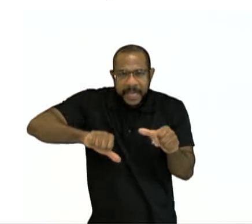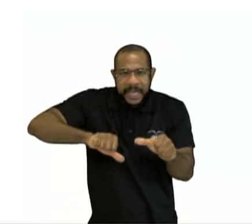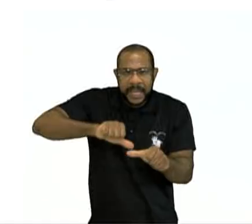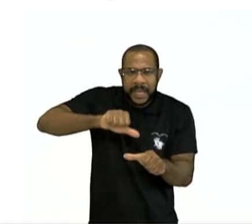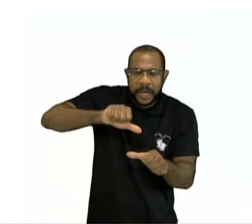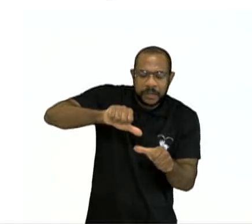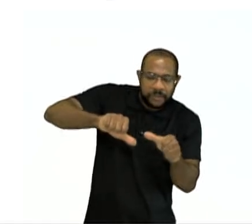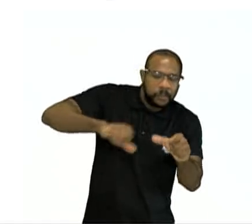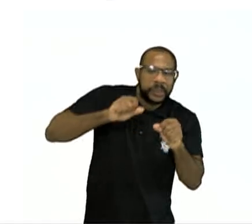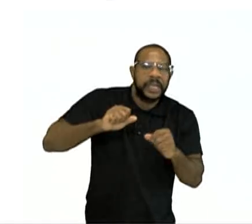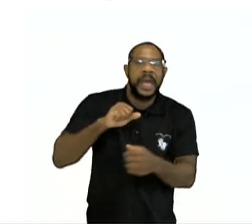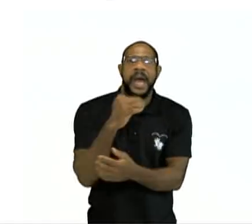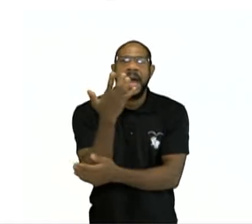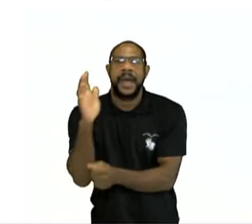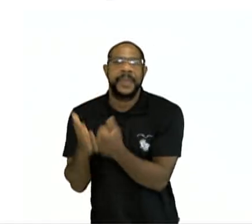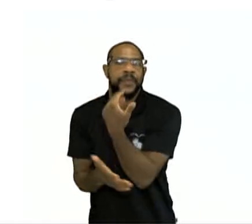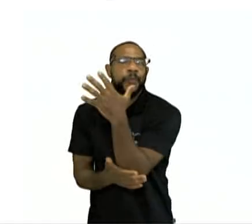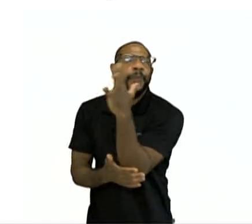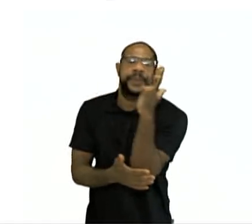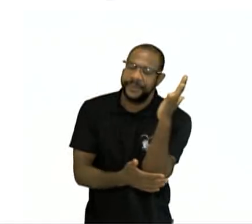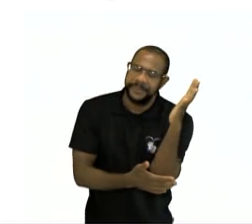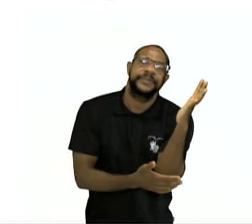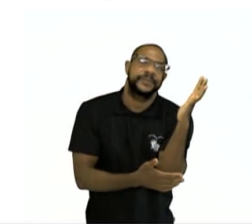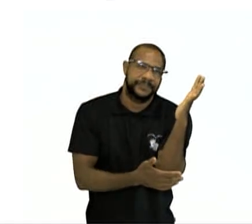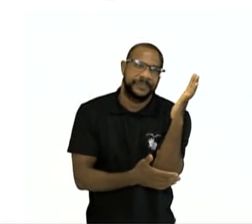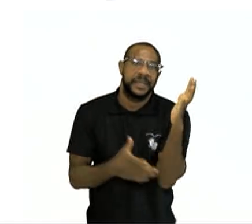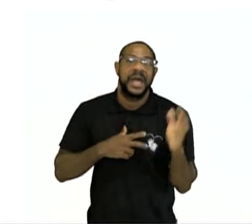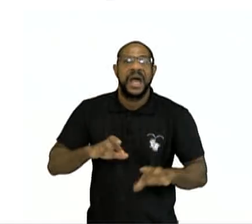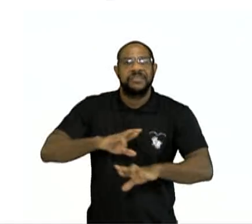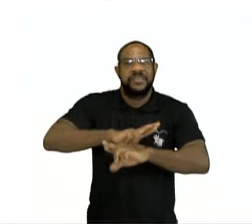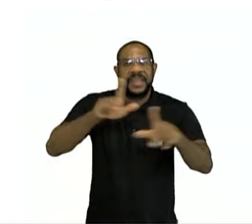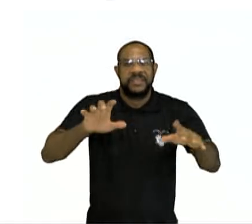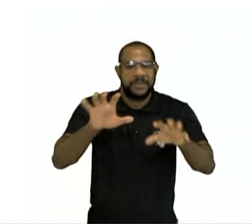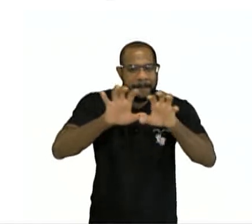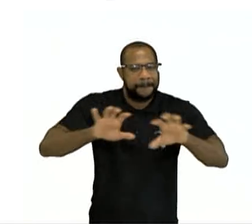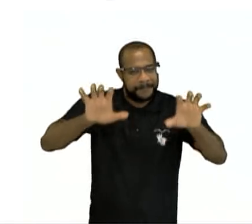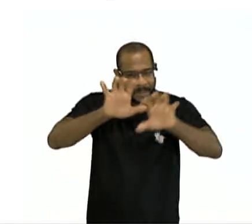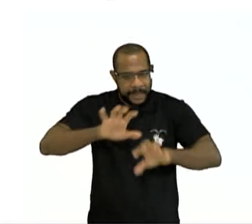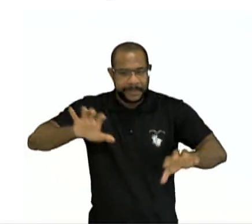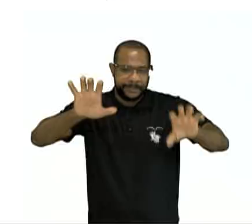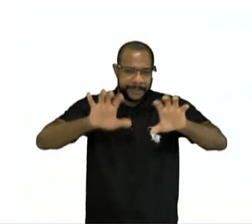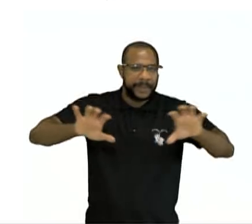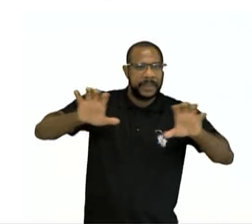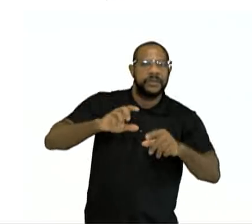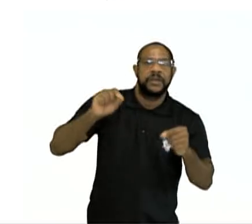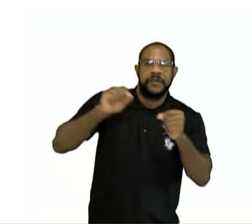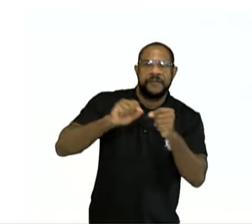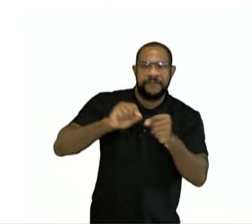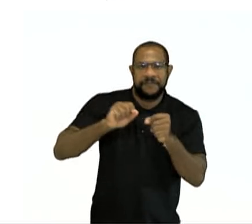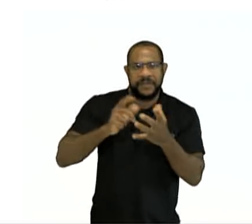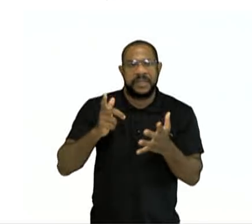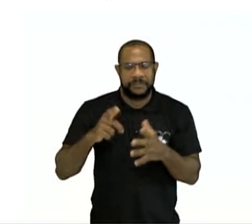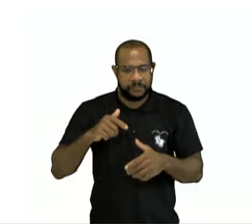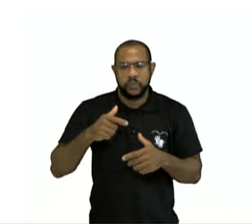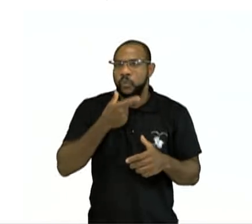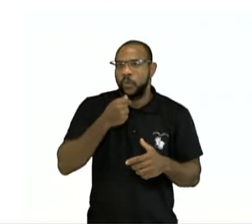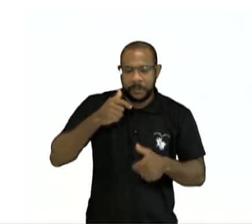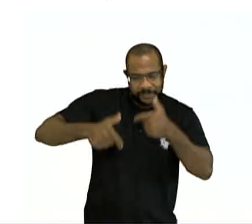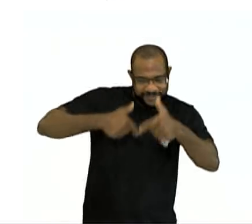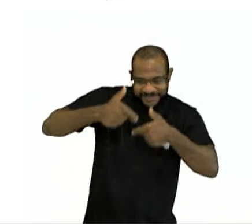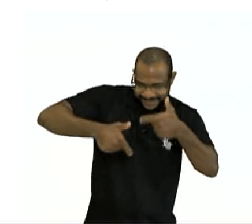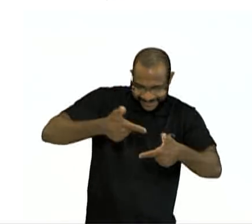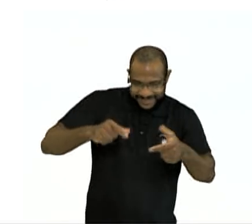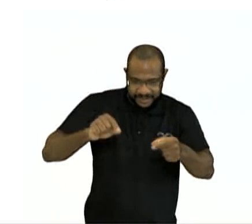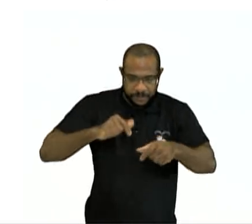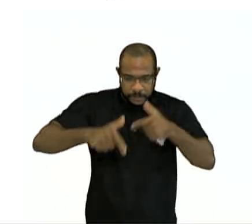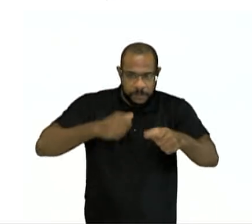a natureza. Ou seja, as diferentes paisagens construídas pela atividade humana